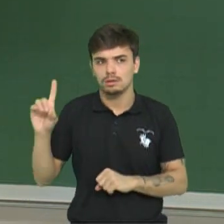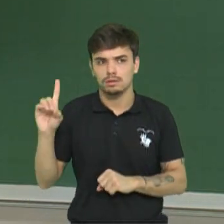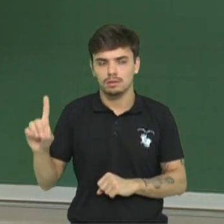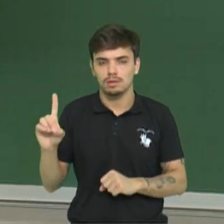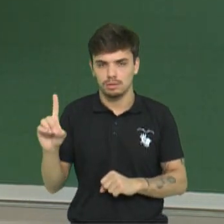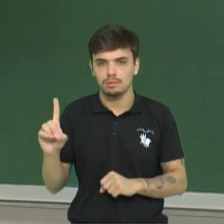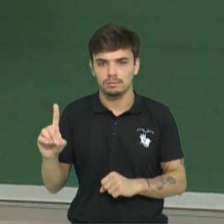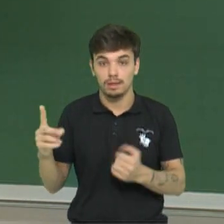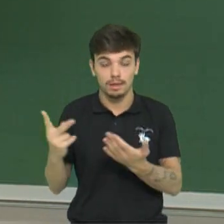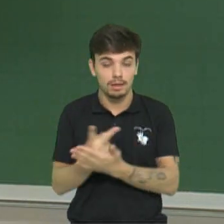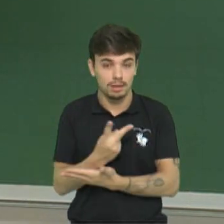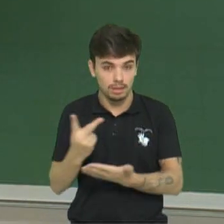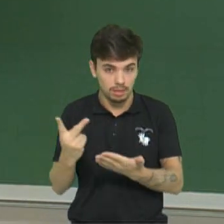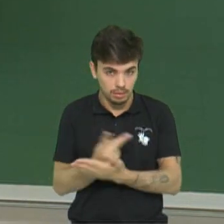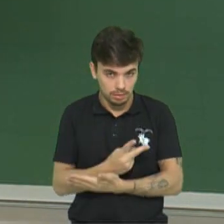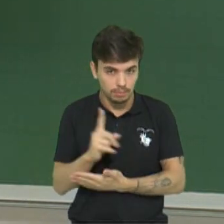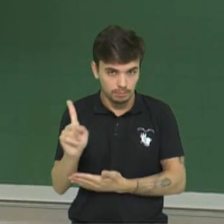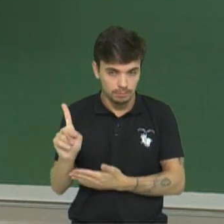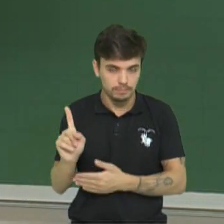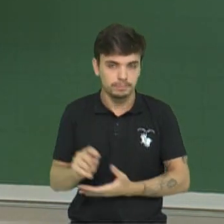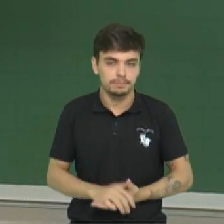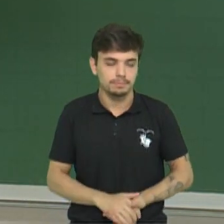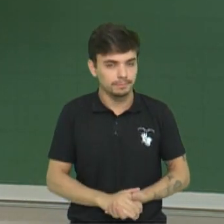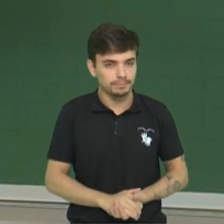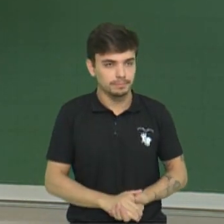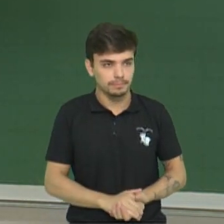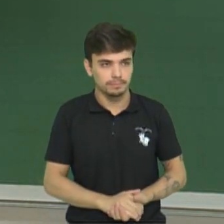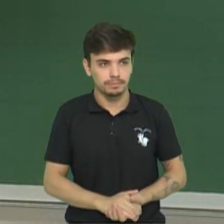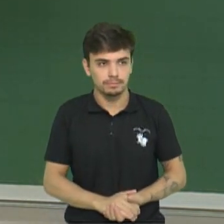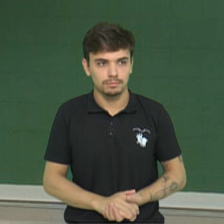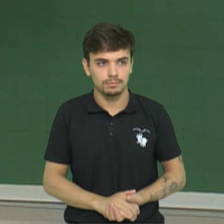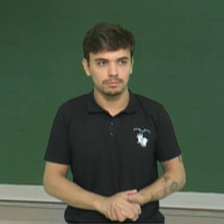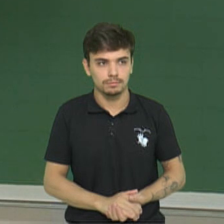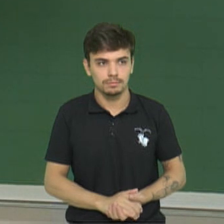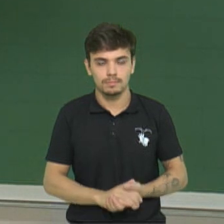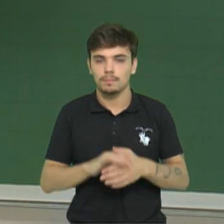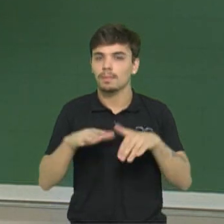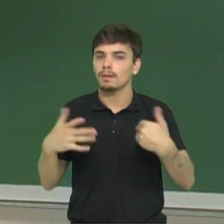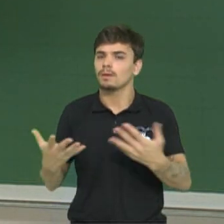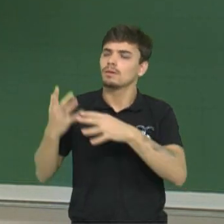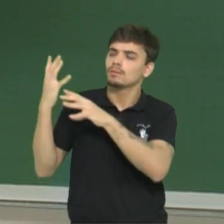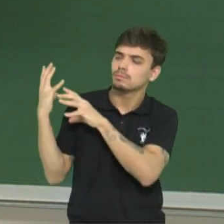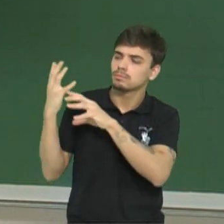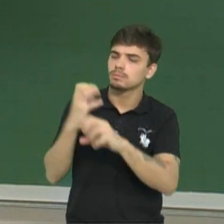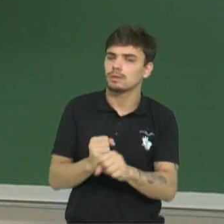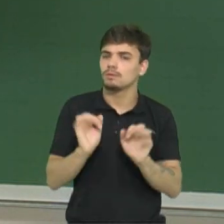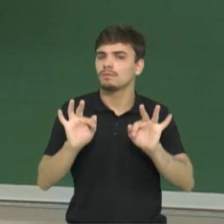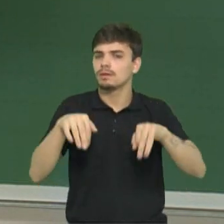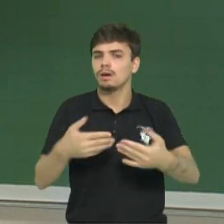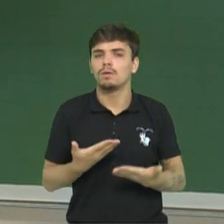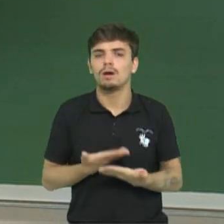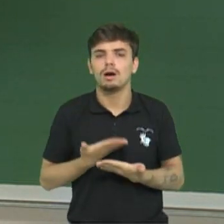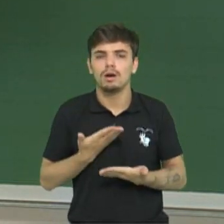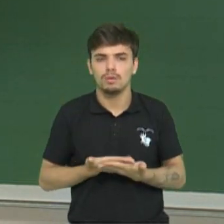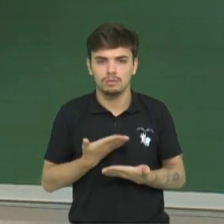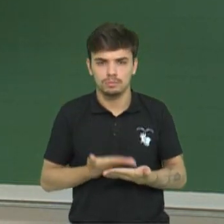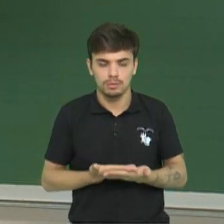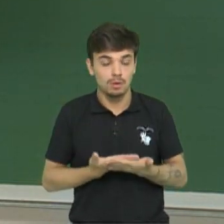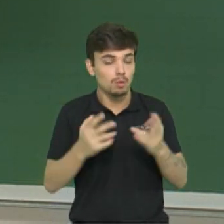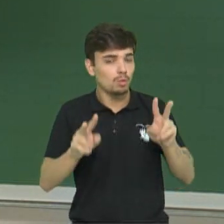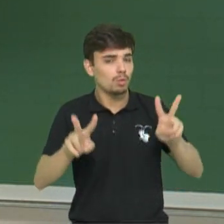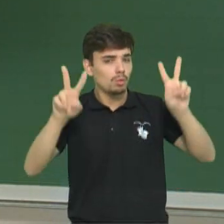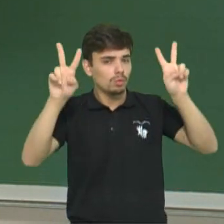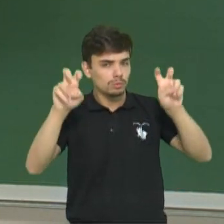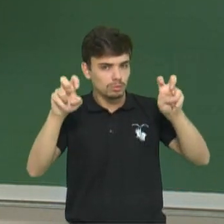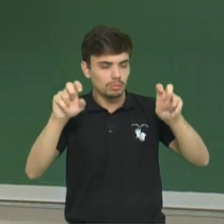incorreta para essa nossa atividade de número 8. Chegamos, então, ao final de mais uma aula. Hoje nós